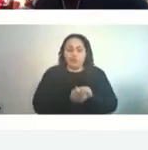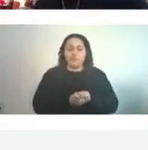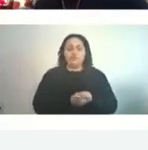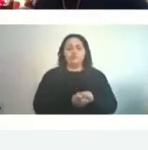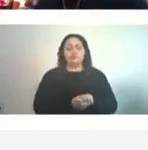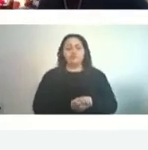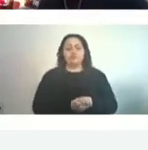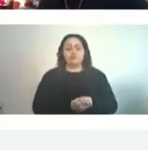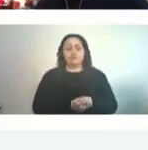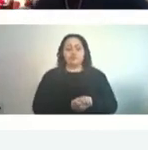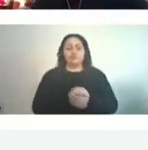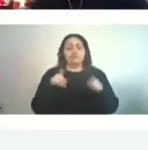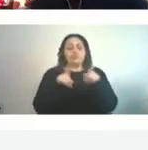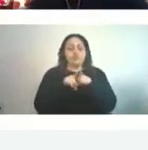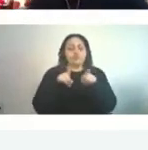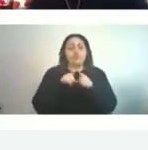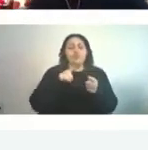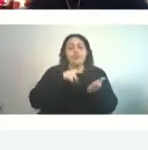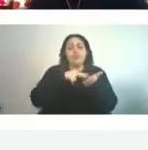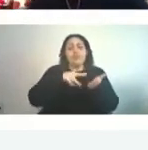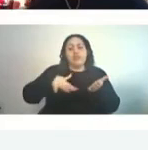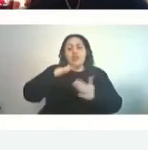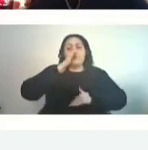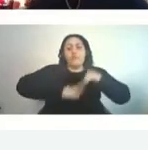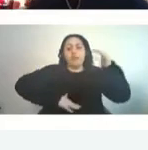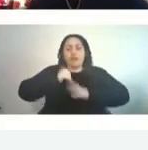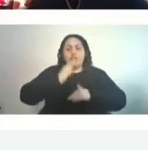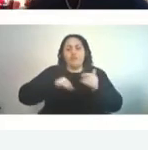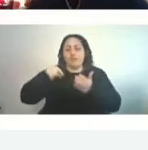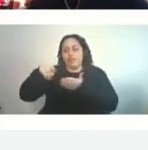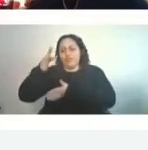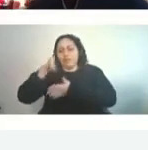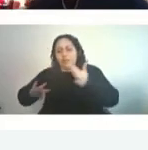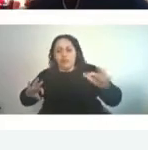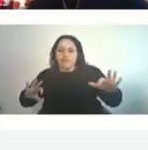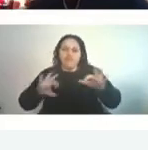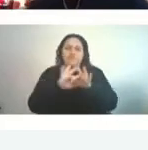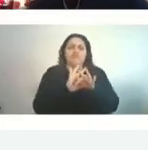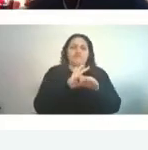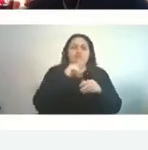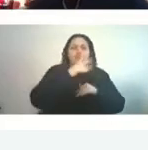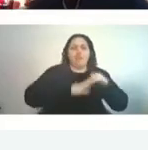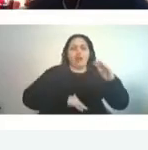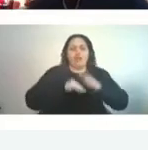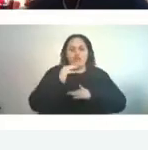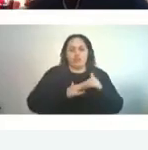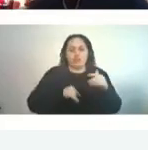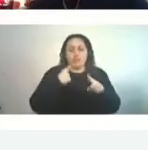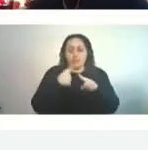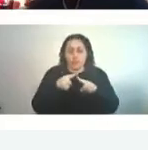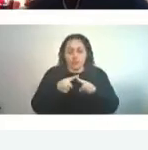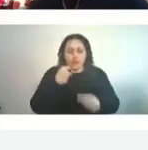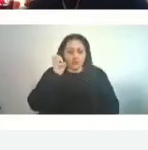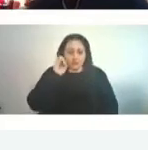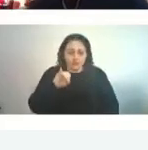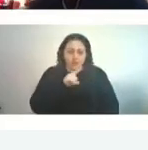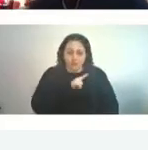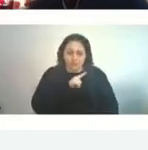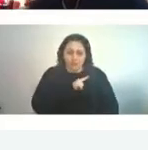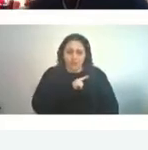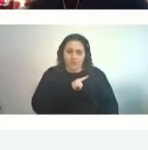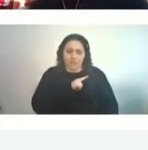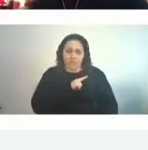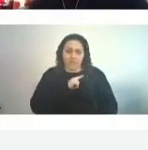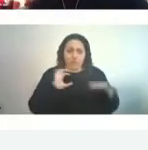realidade prática como referencial da teoria, né? Porque sempre que a gente traz as coisas para a prática, né, pode fazer